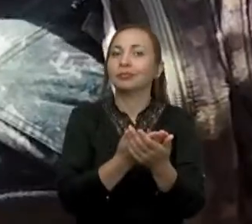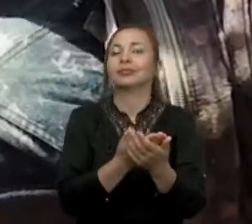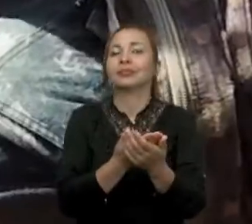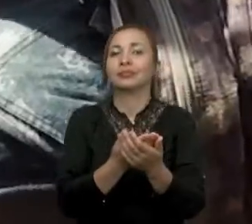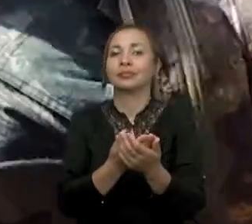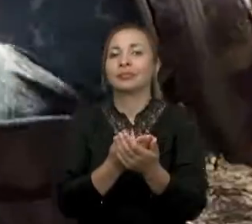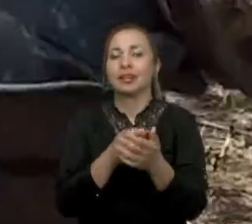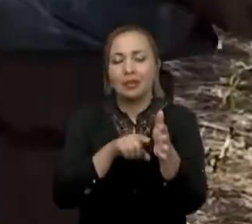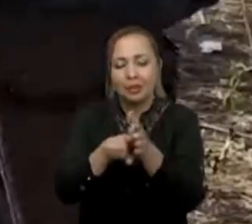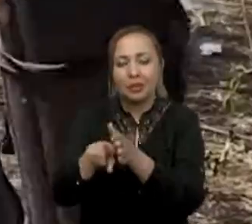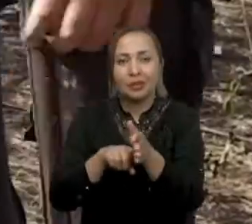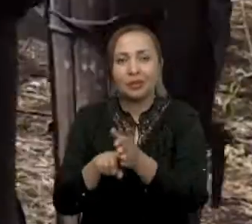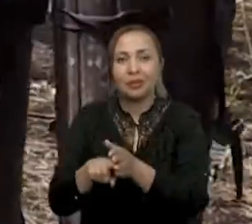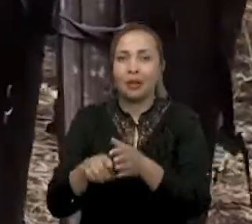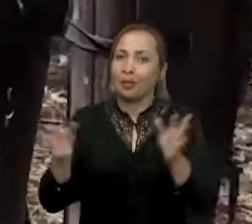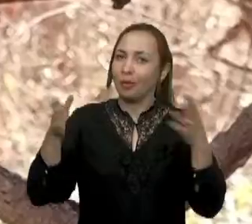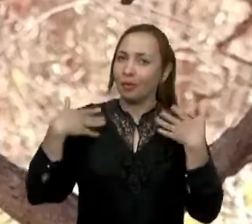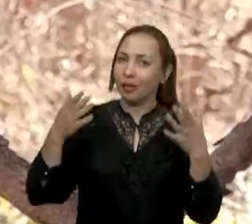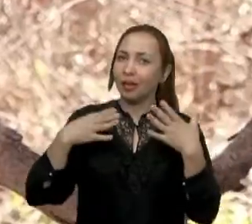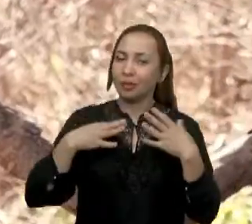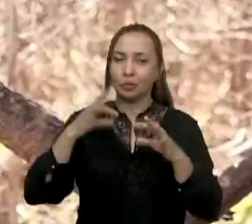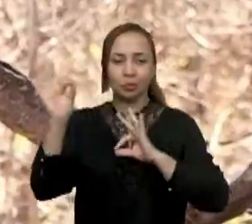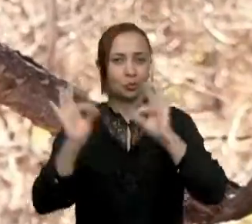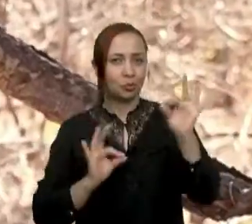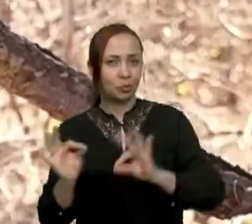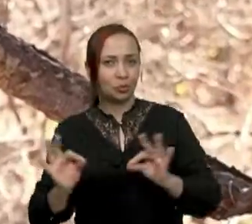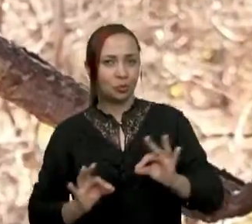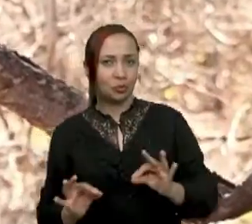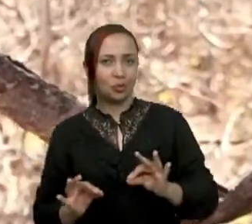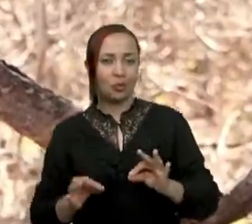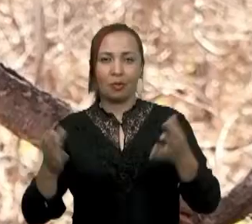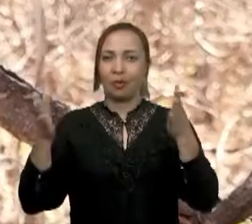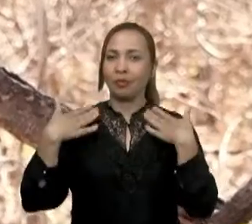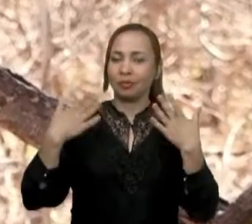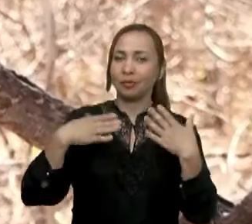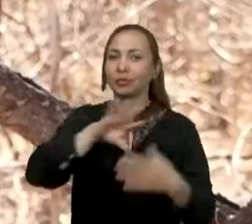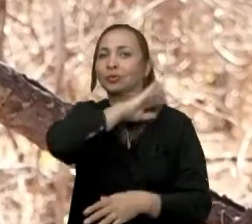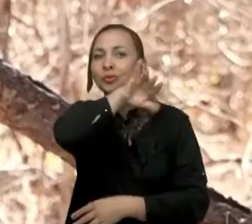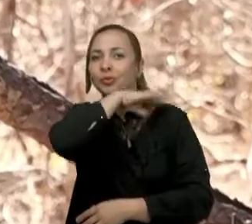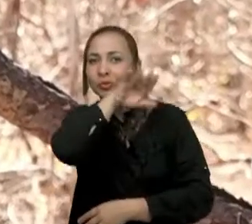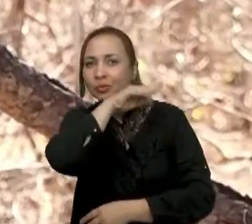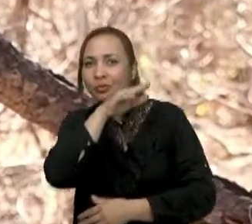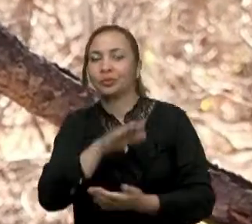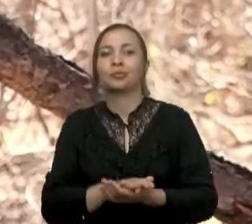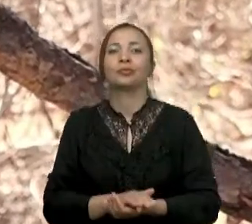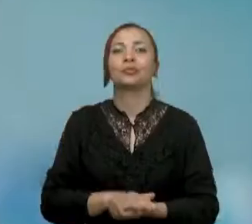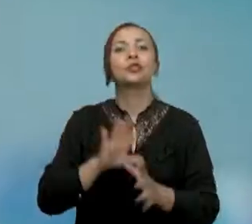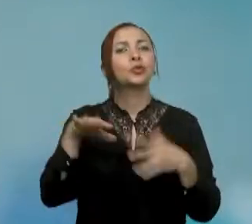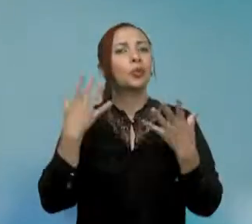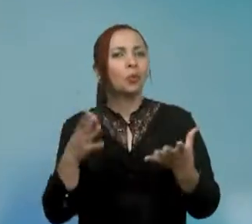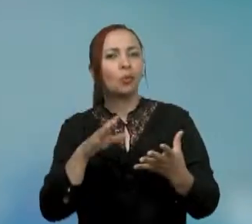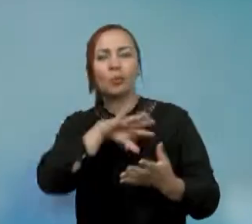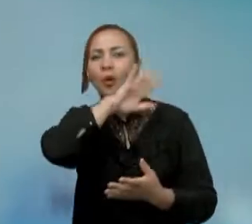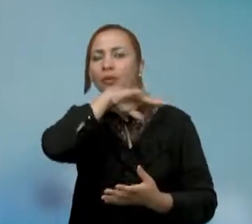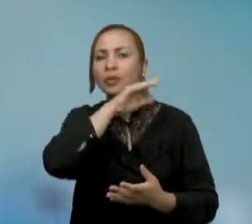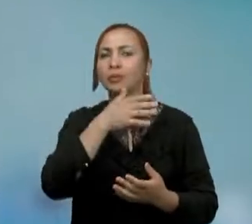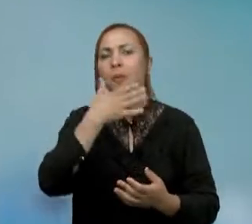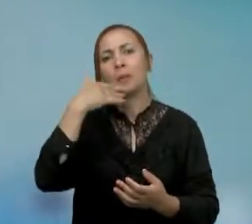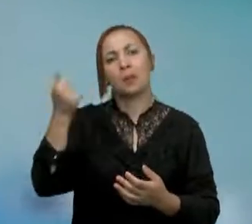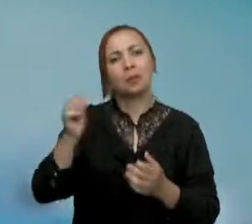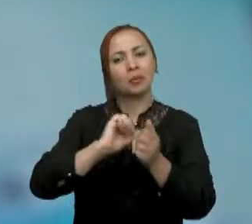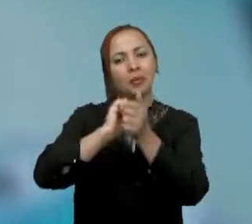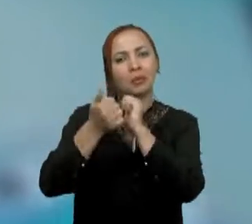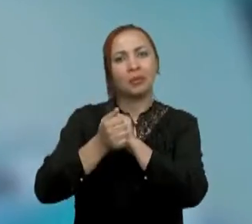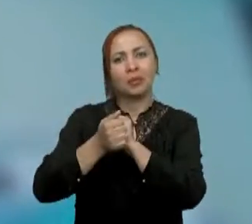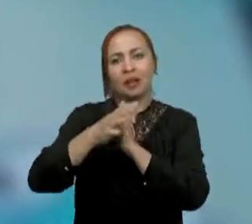ele investiga a termorregulação Ou seja a temperatura dos bichos a ideia saber por exemplo Qual é o animal mais